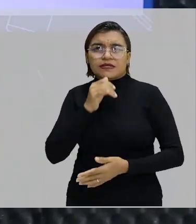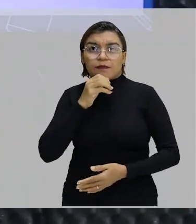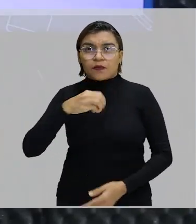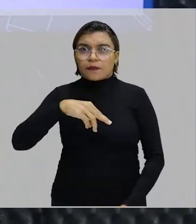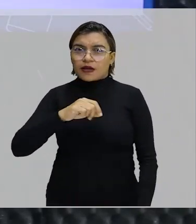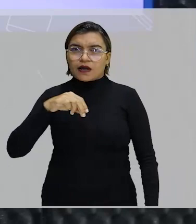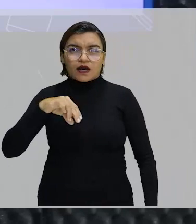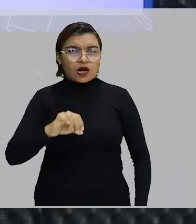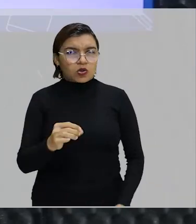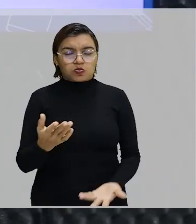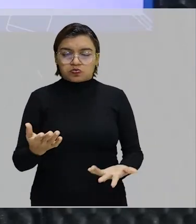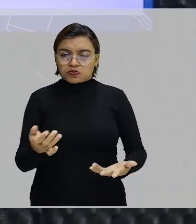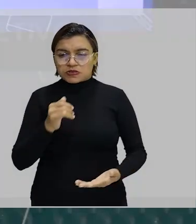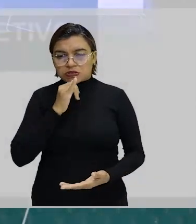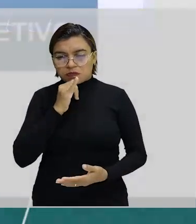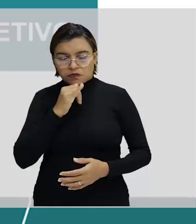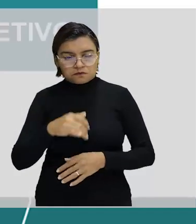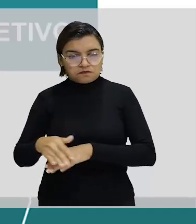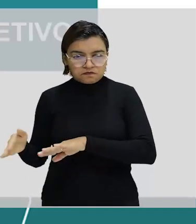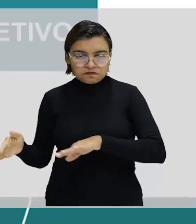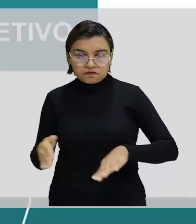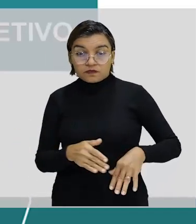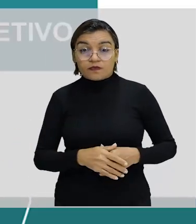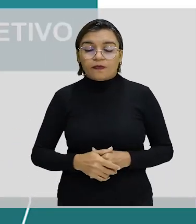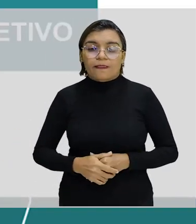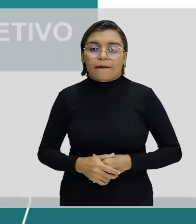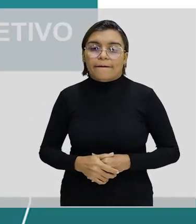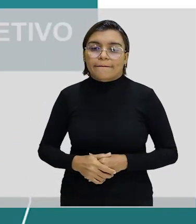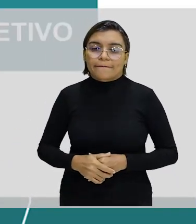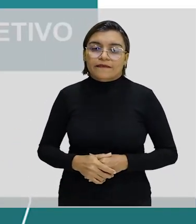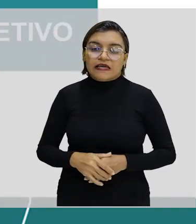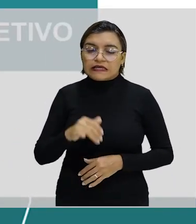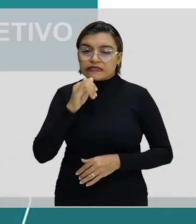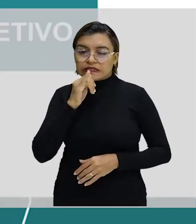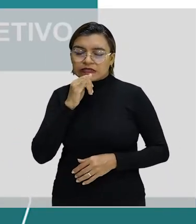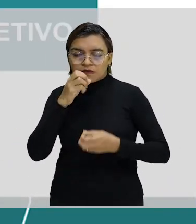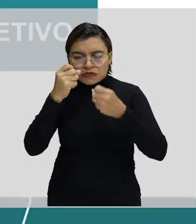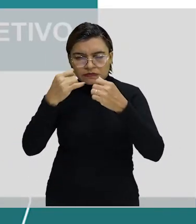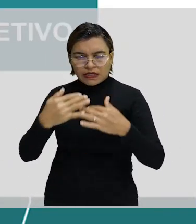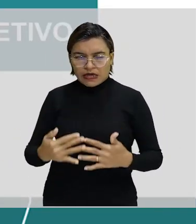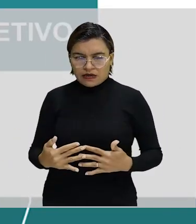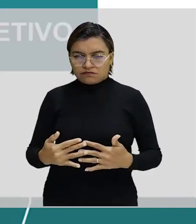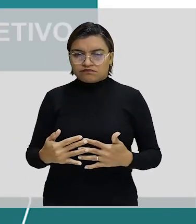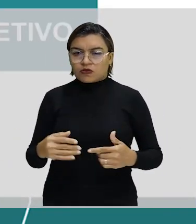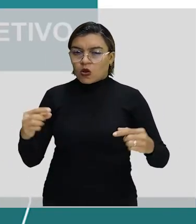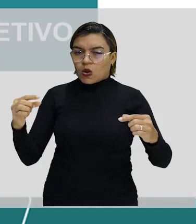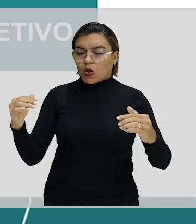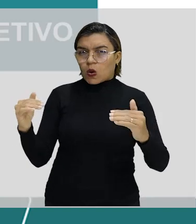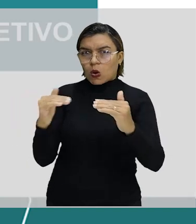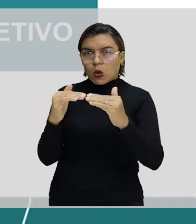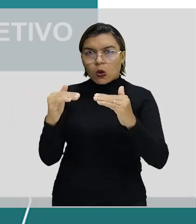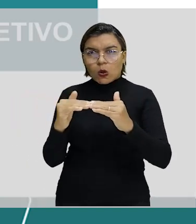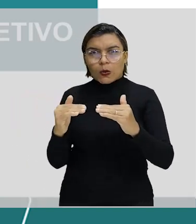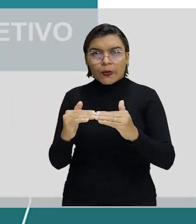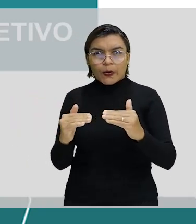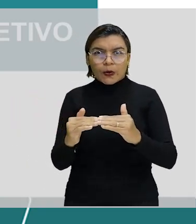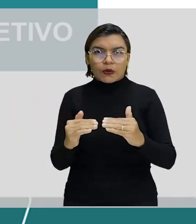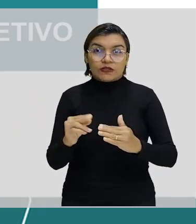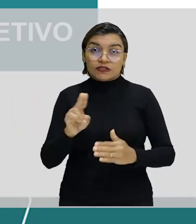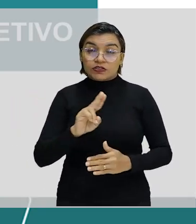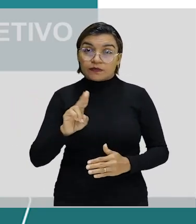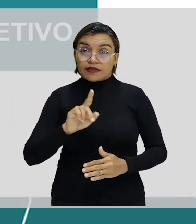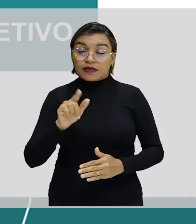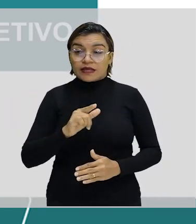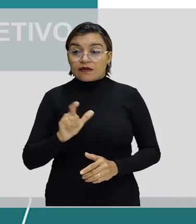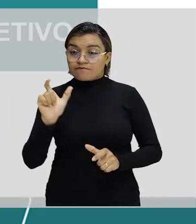Enfim. Aqui, quando a gente fala de concordância nominal, a gente fala de relação entre